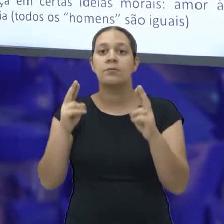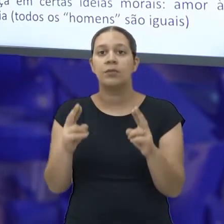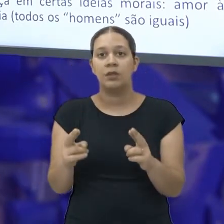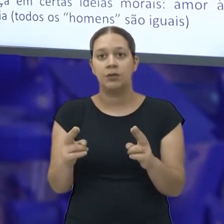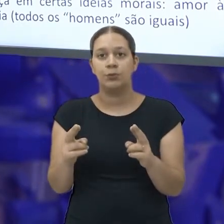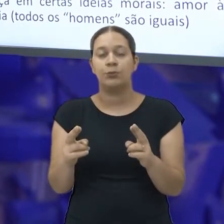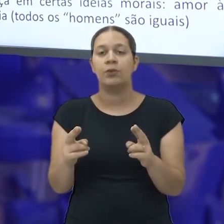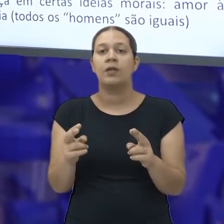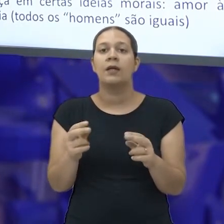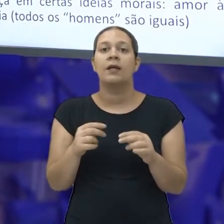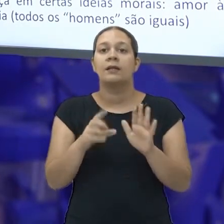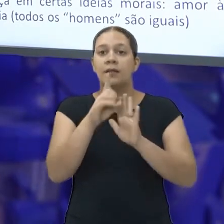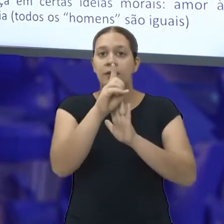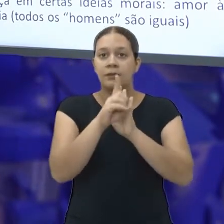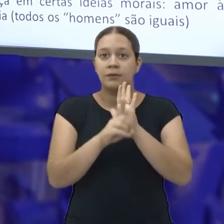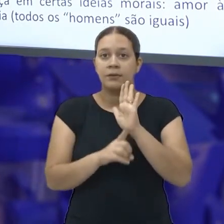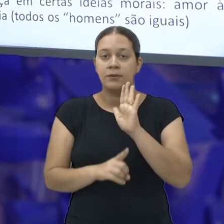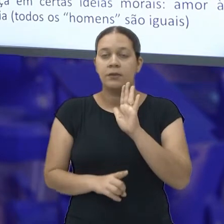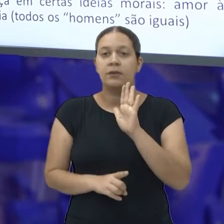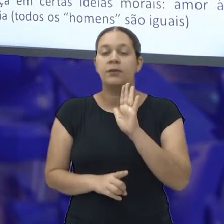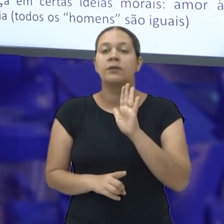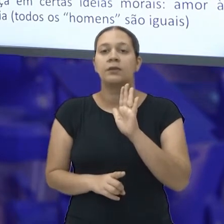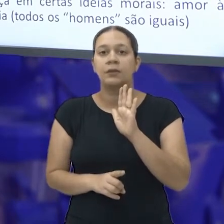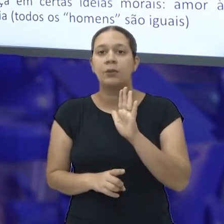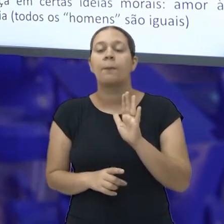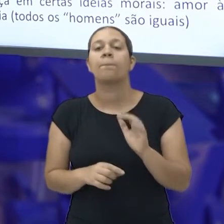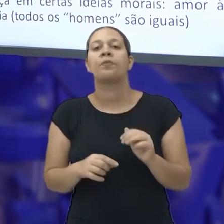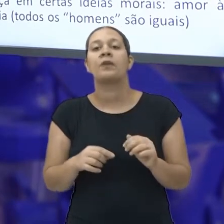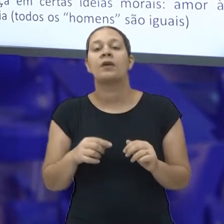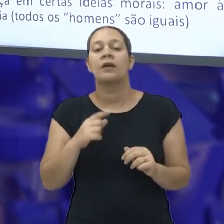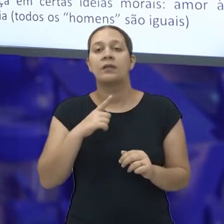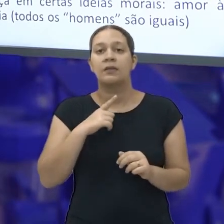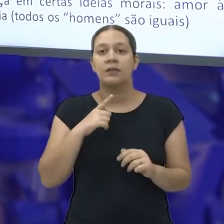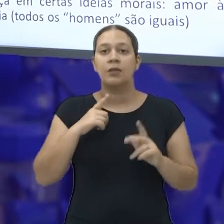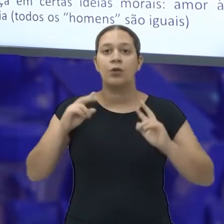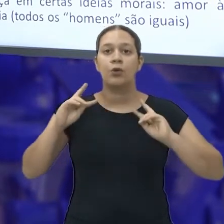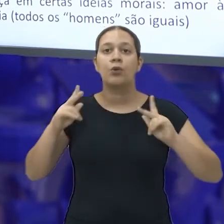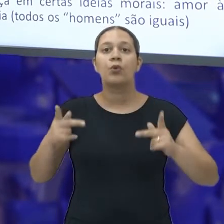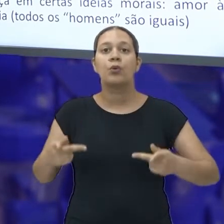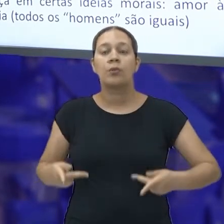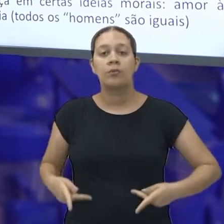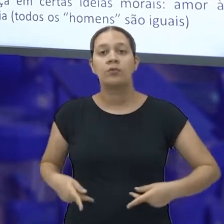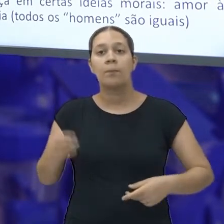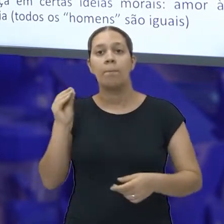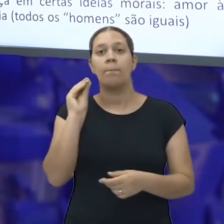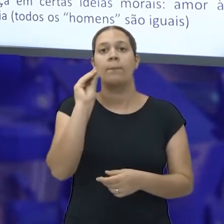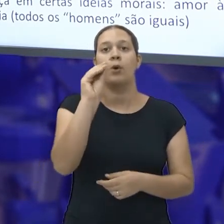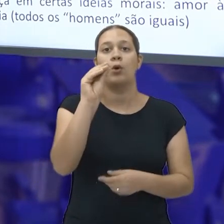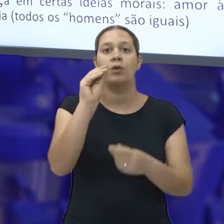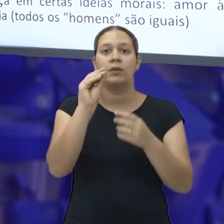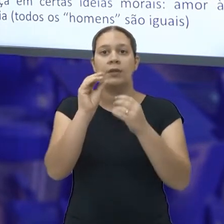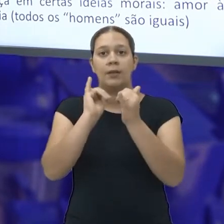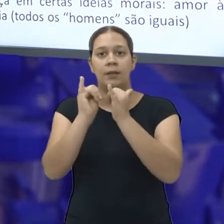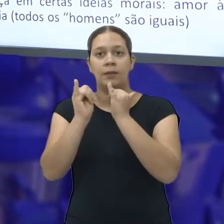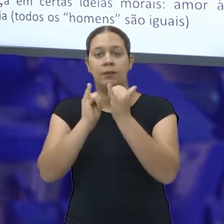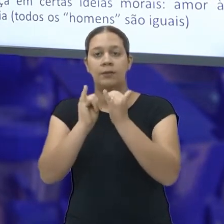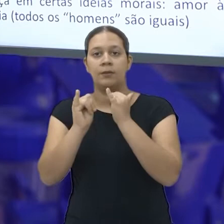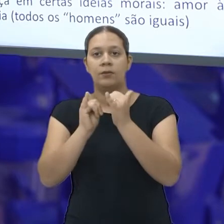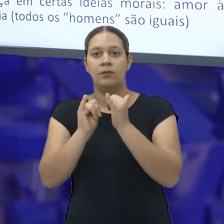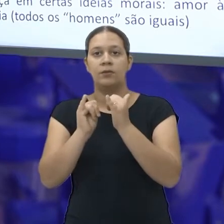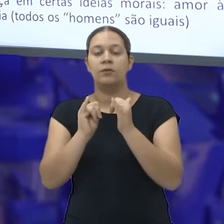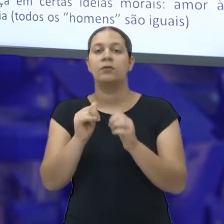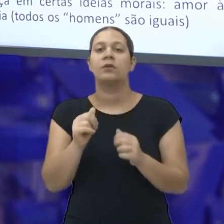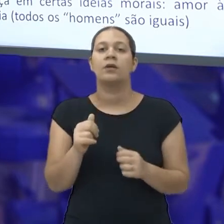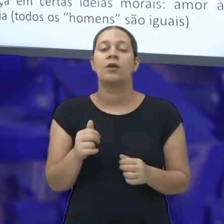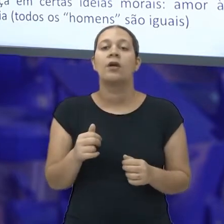Na Declaração dos Direitos Humanos, vocês podem colocar a Declaração Universal dos Direitos Humanos na internet e vocês vão encontrar